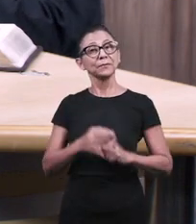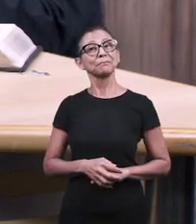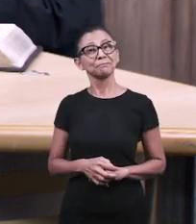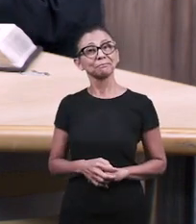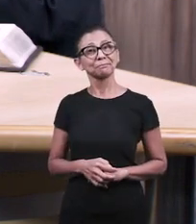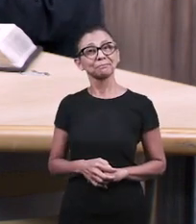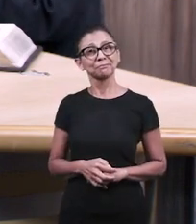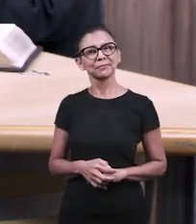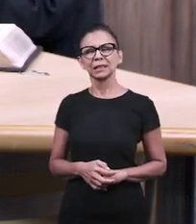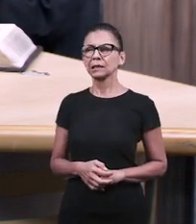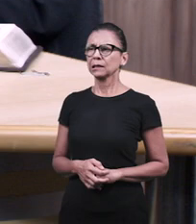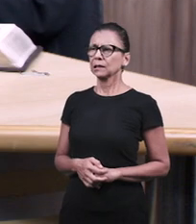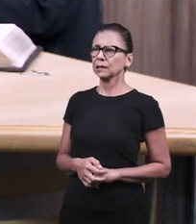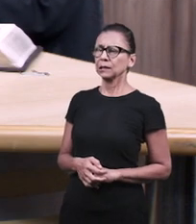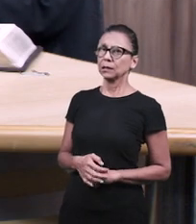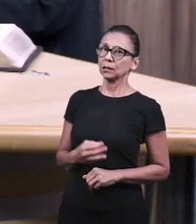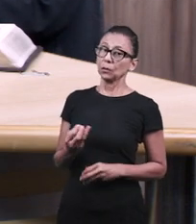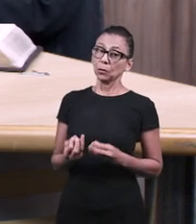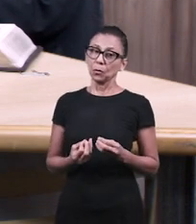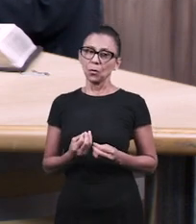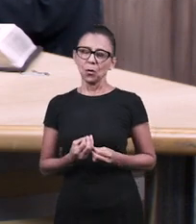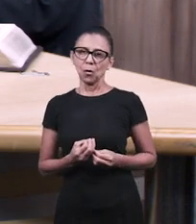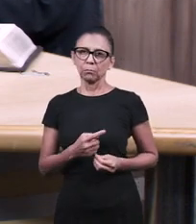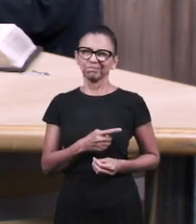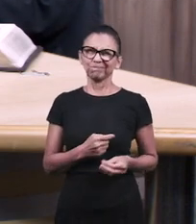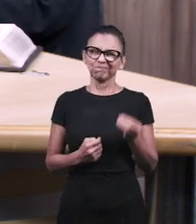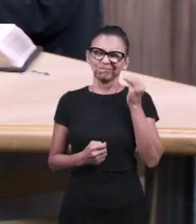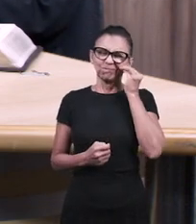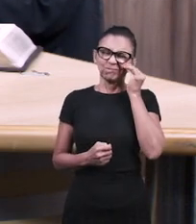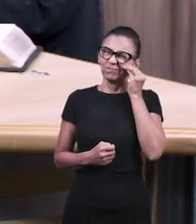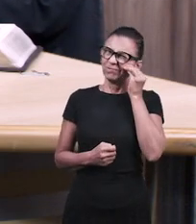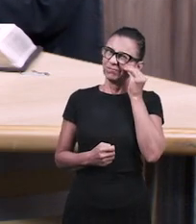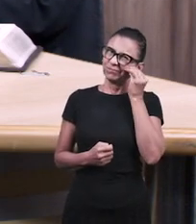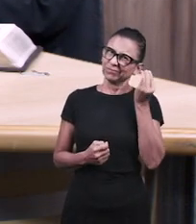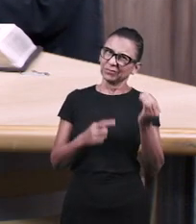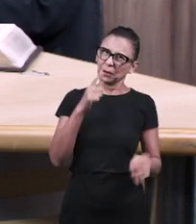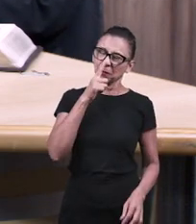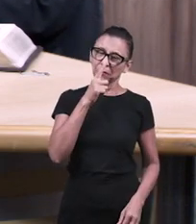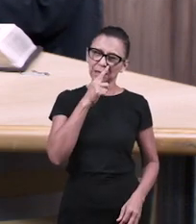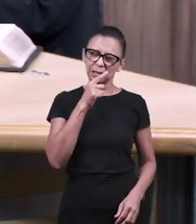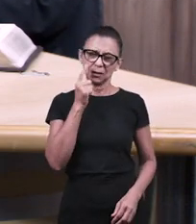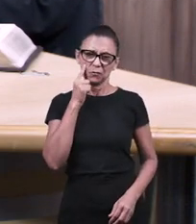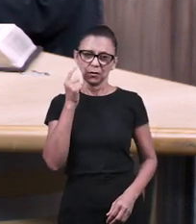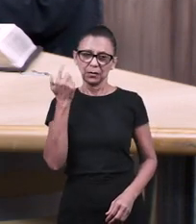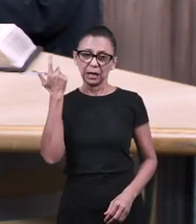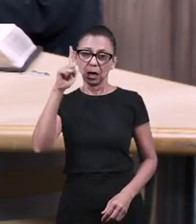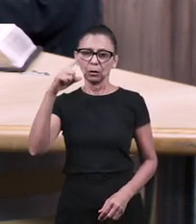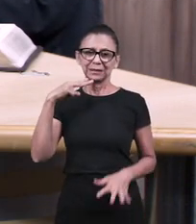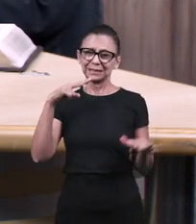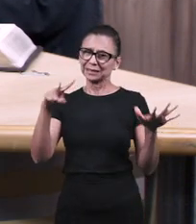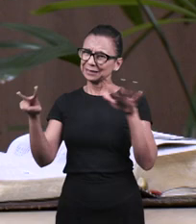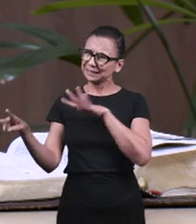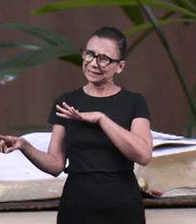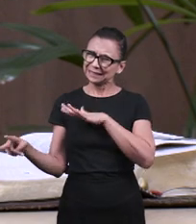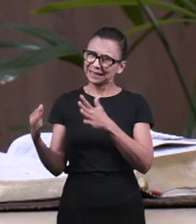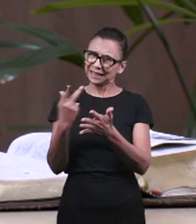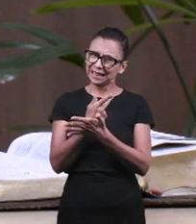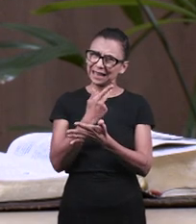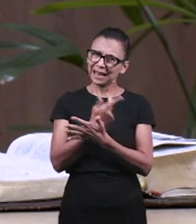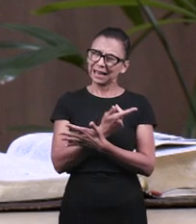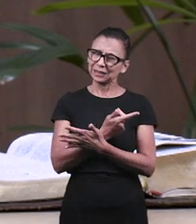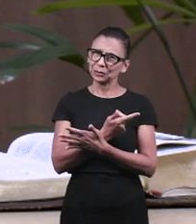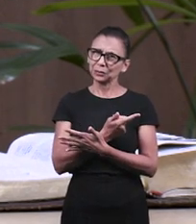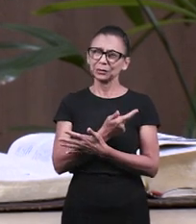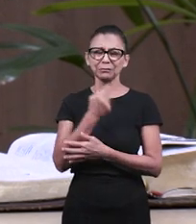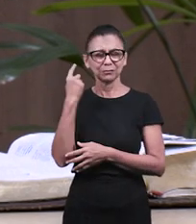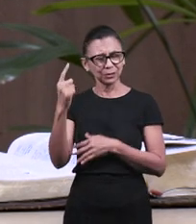Então, como ele fez essa primeira tentativa, não deu certo, partiu para outra semana. Também não deu certo, partiu